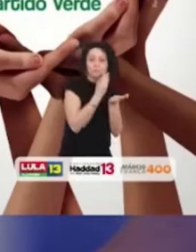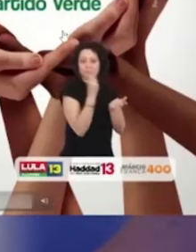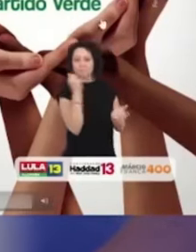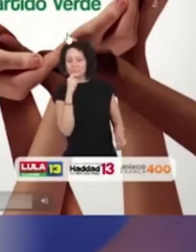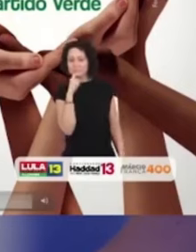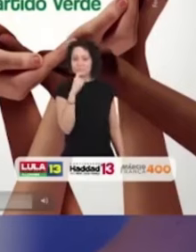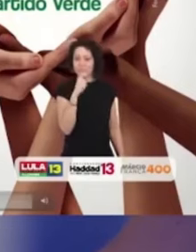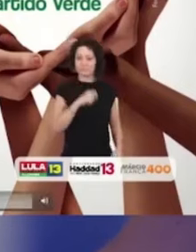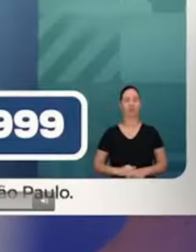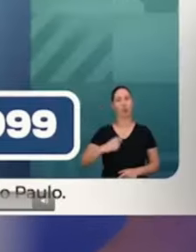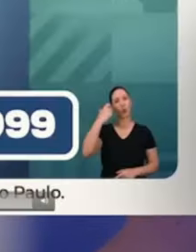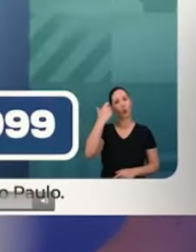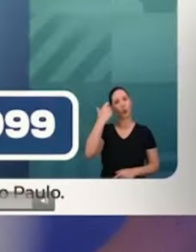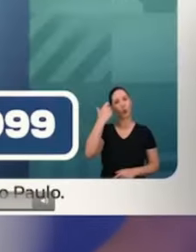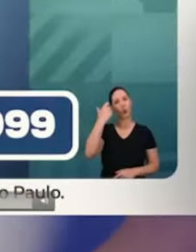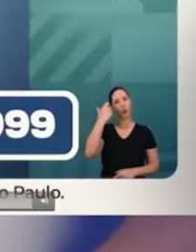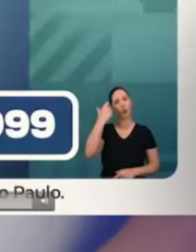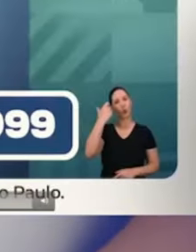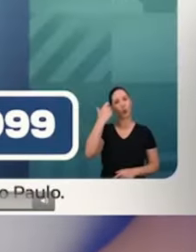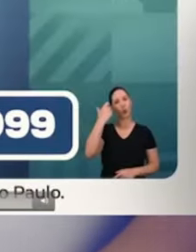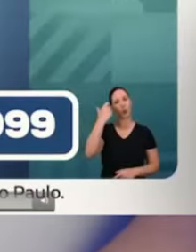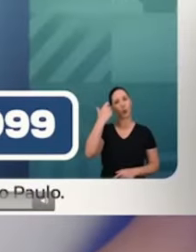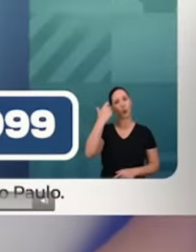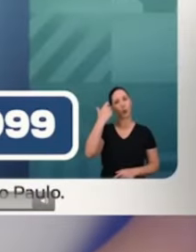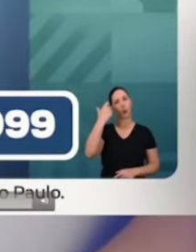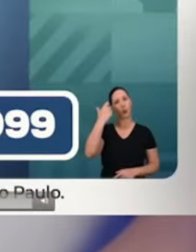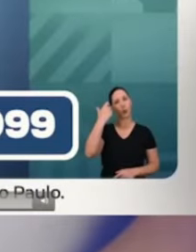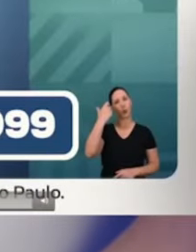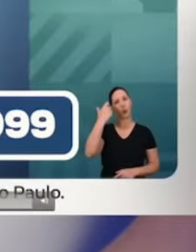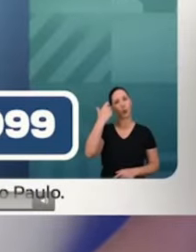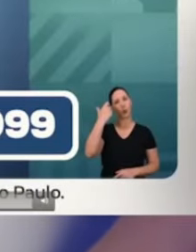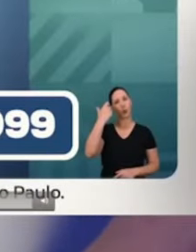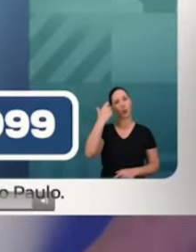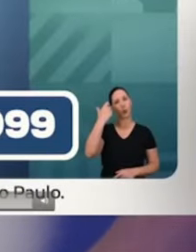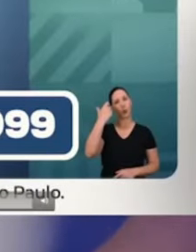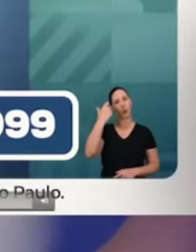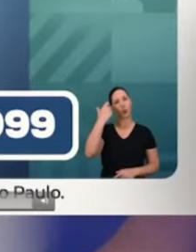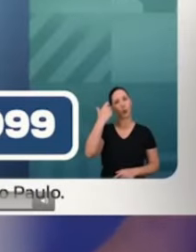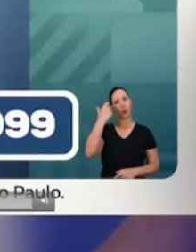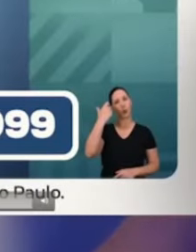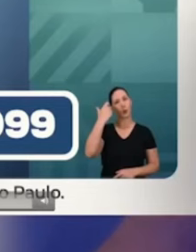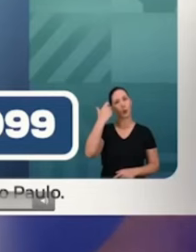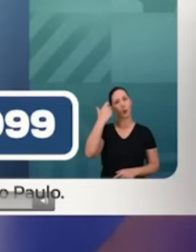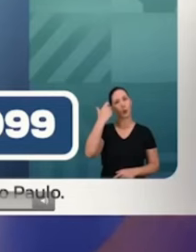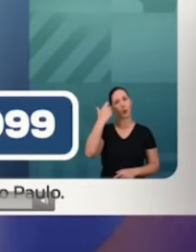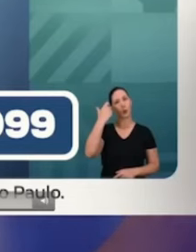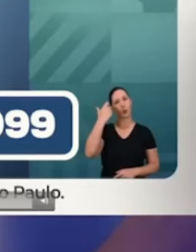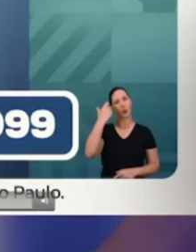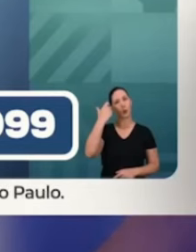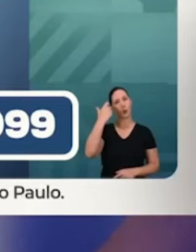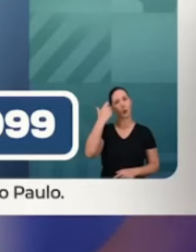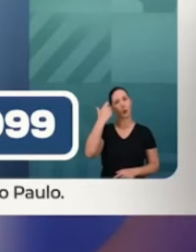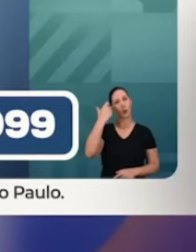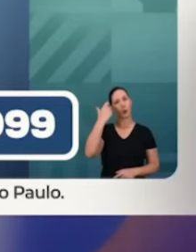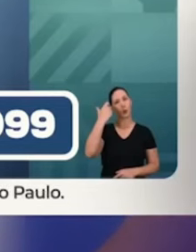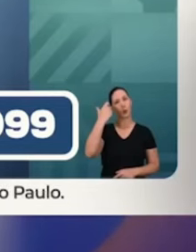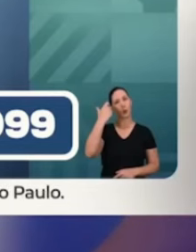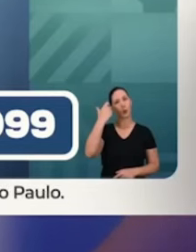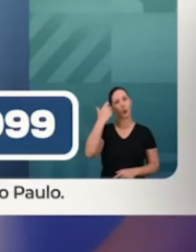e aperto verde depois. Sou de... Eu não vou nem precisar explicar para vocês o que